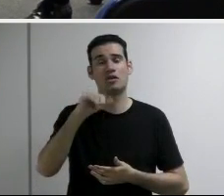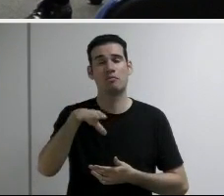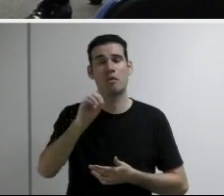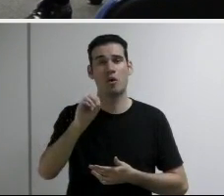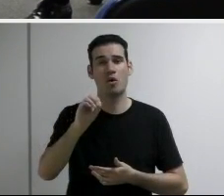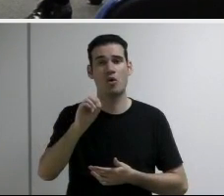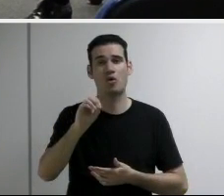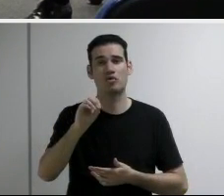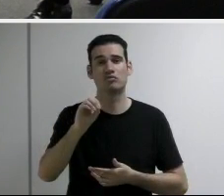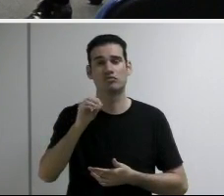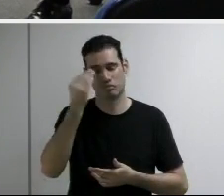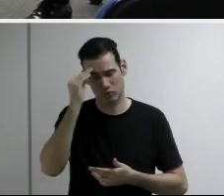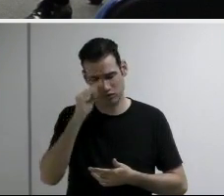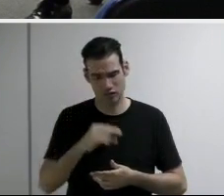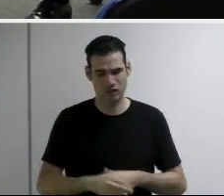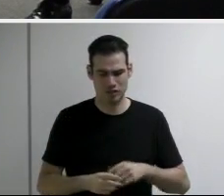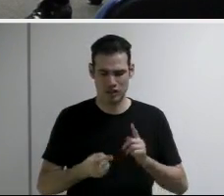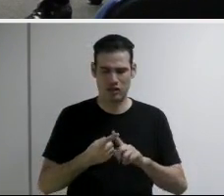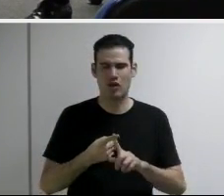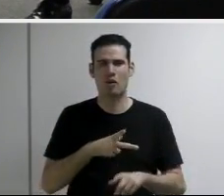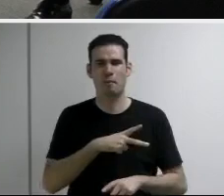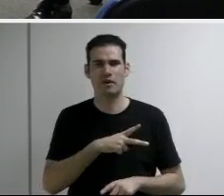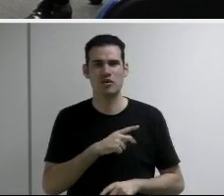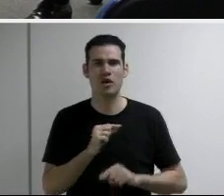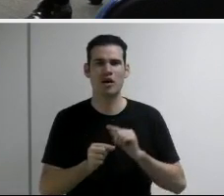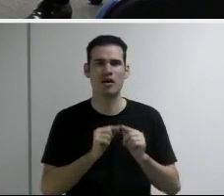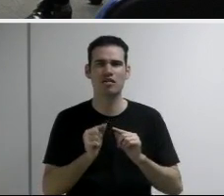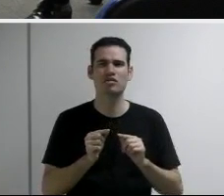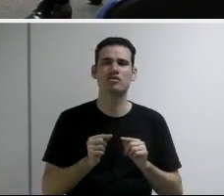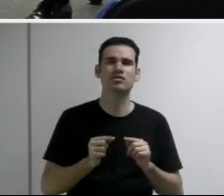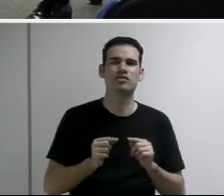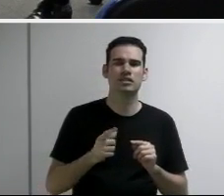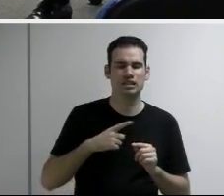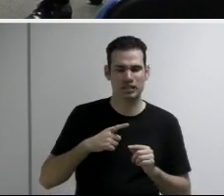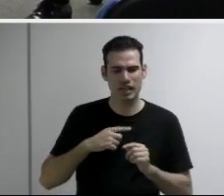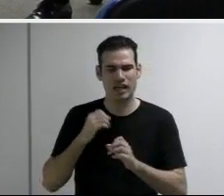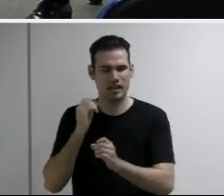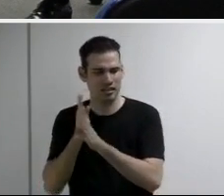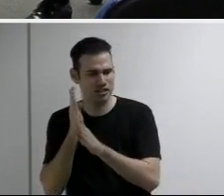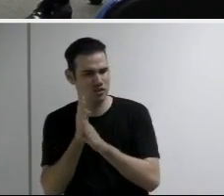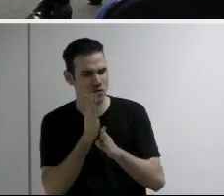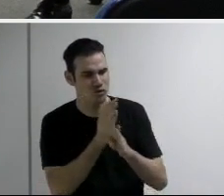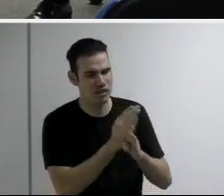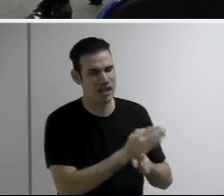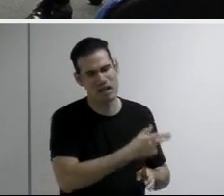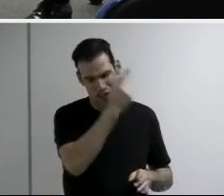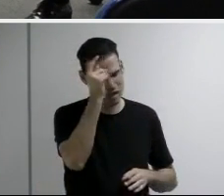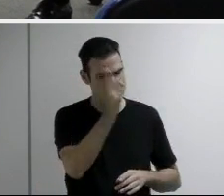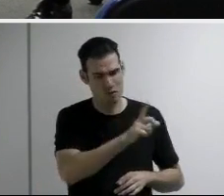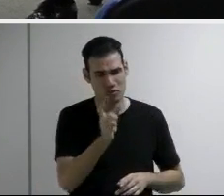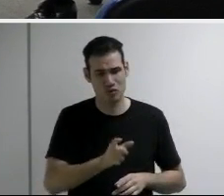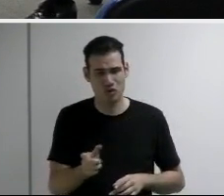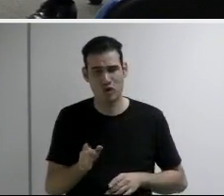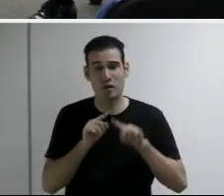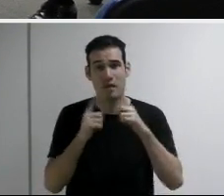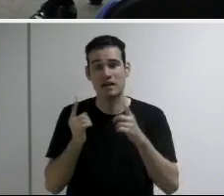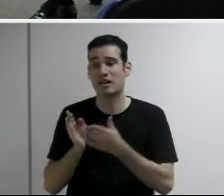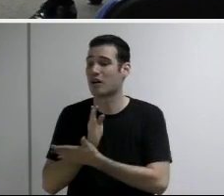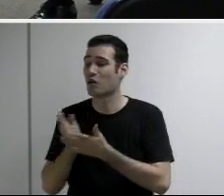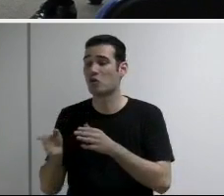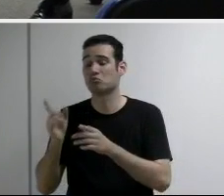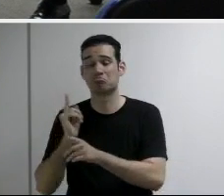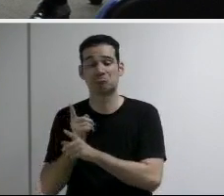indivíduo. O dado pessoal é aquele que identifica ou tem o potencial de identificar o indivíduo. E aquela situação onde eu tenho